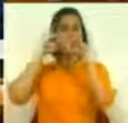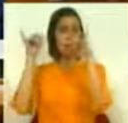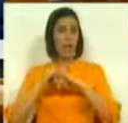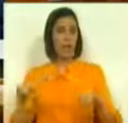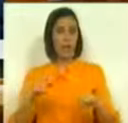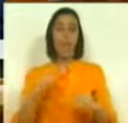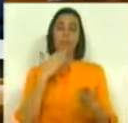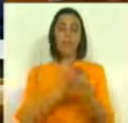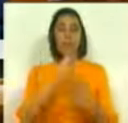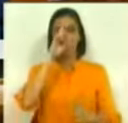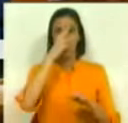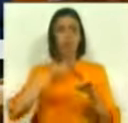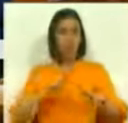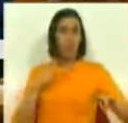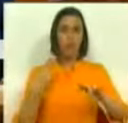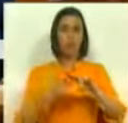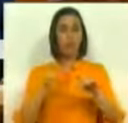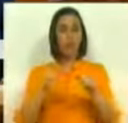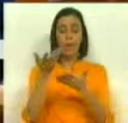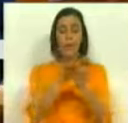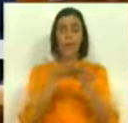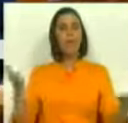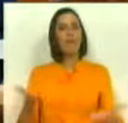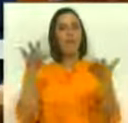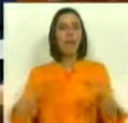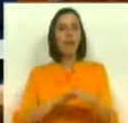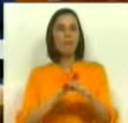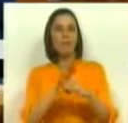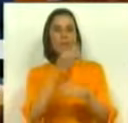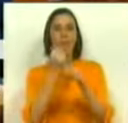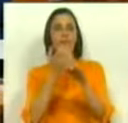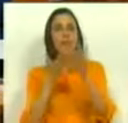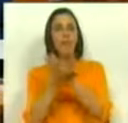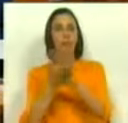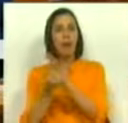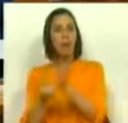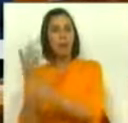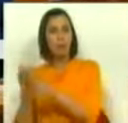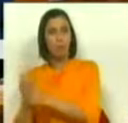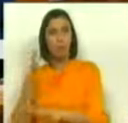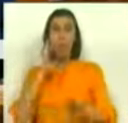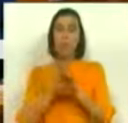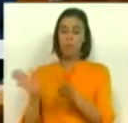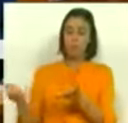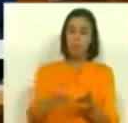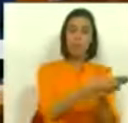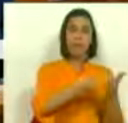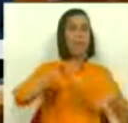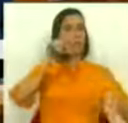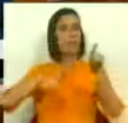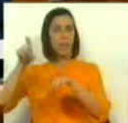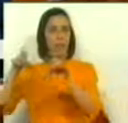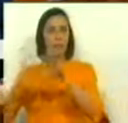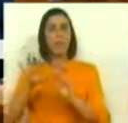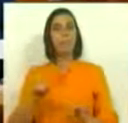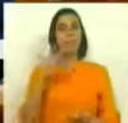internacional, o que obriga a um esforço redobrado para que a economia cresça e crie empregos. Os últimos dados estatísticos